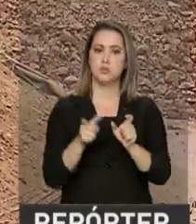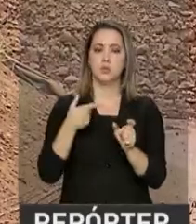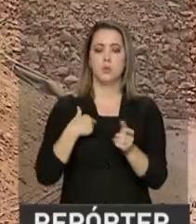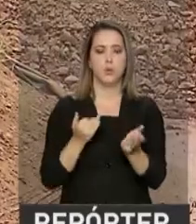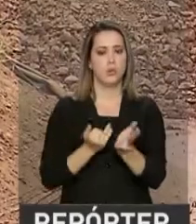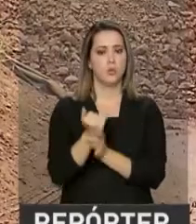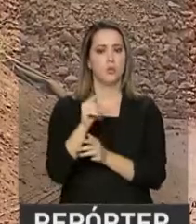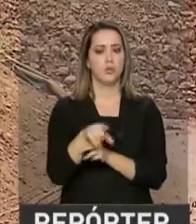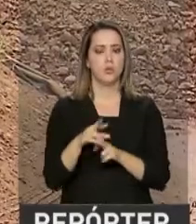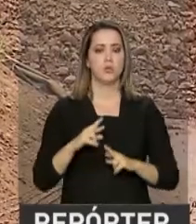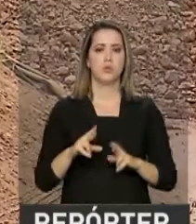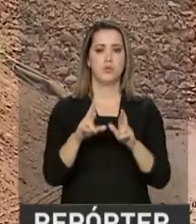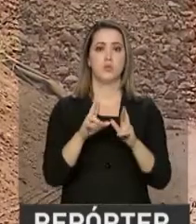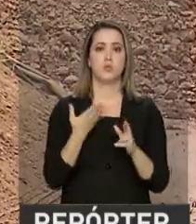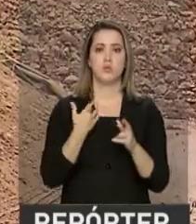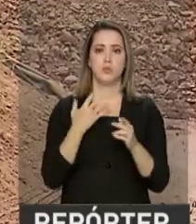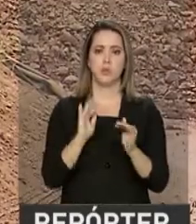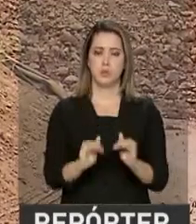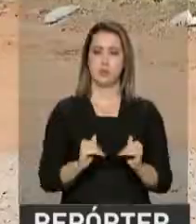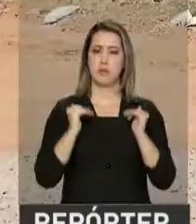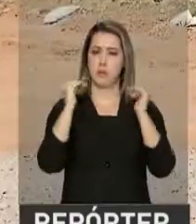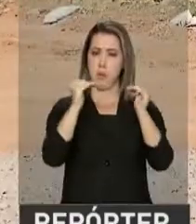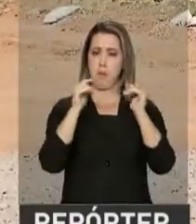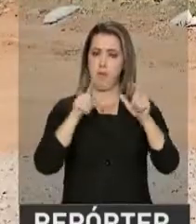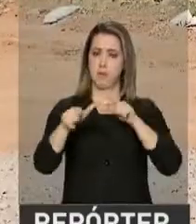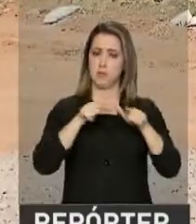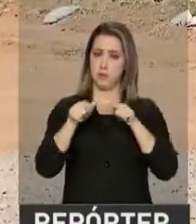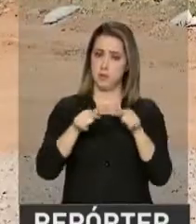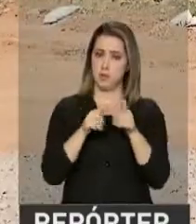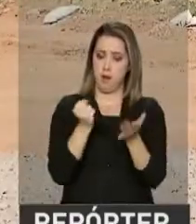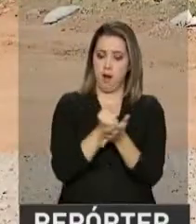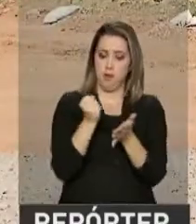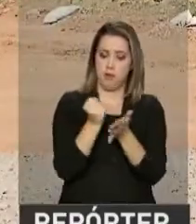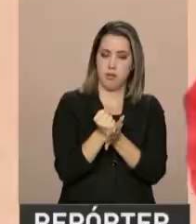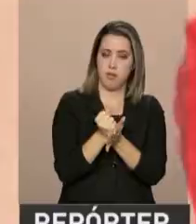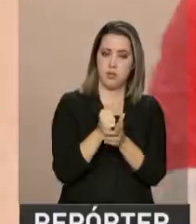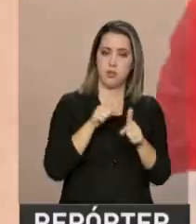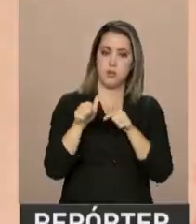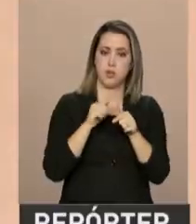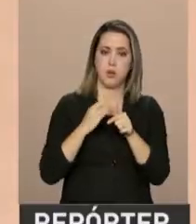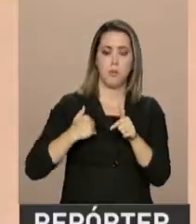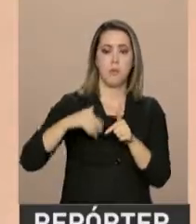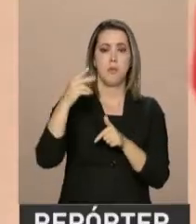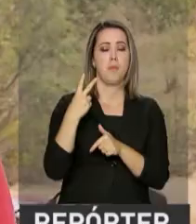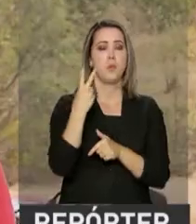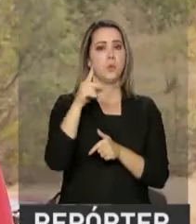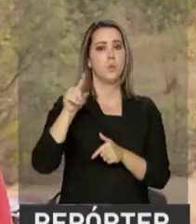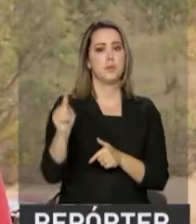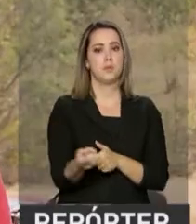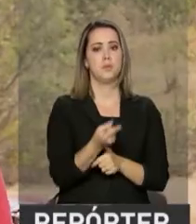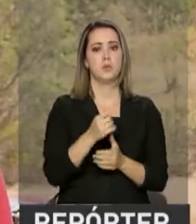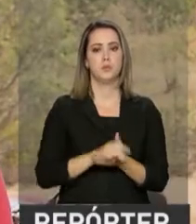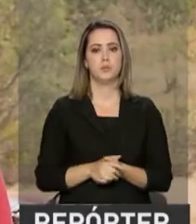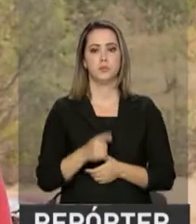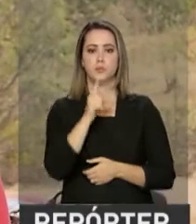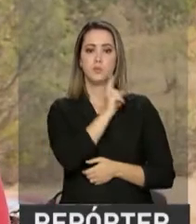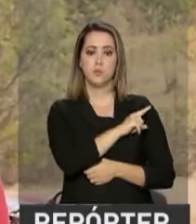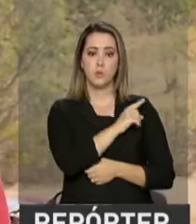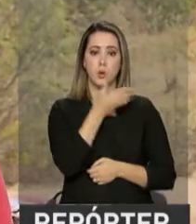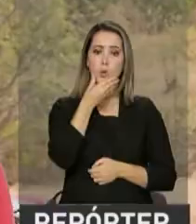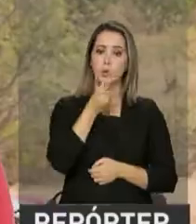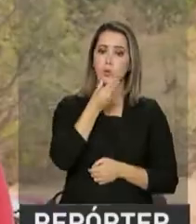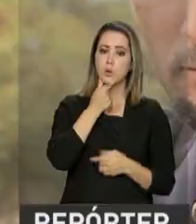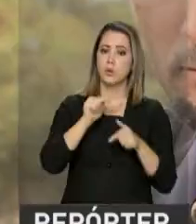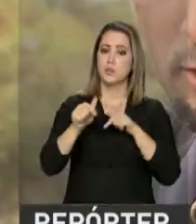a expectativa é de que, no pico das atividades, o número de carteiras assinadas chegue a 2 mil. Rony Edson Alves trabalhou